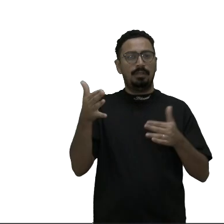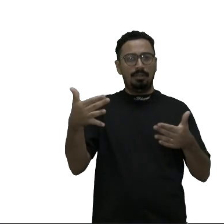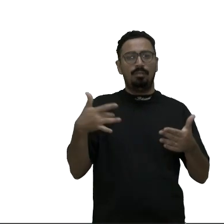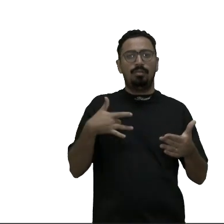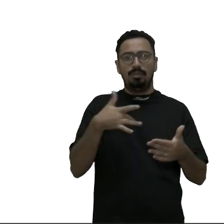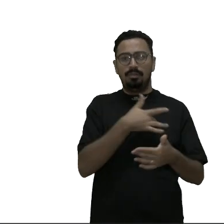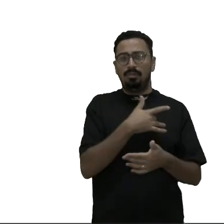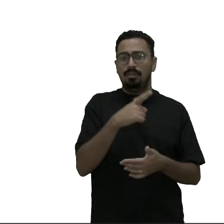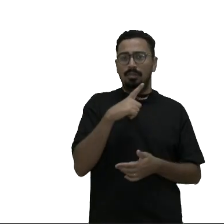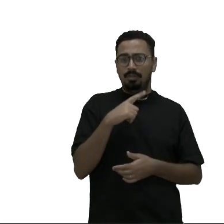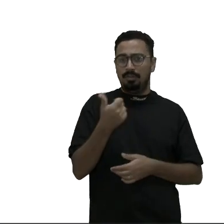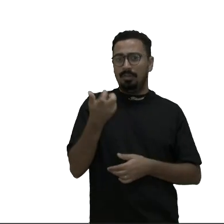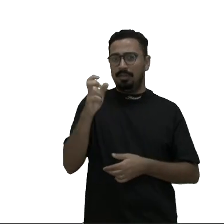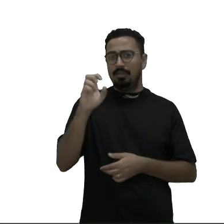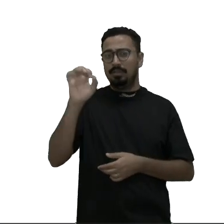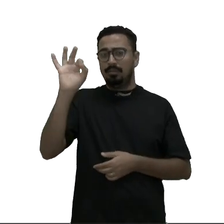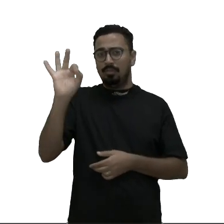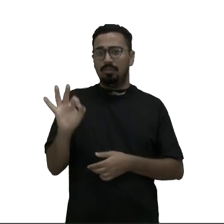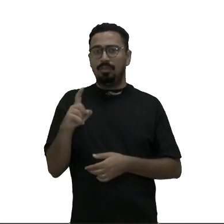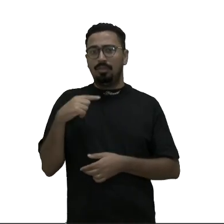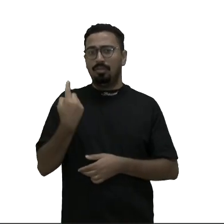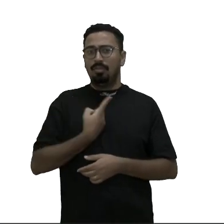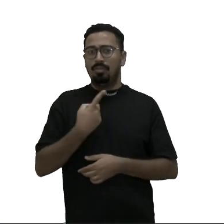no mínimo 15%, tivemos